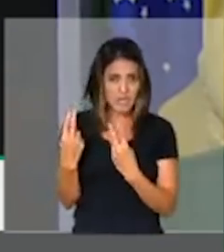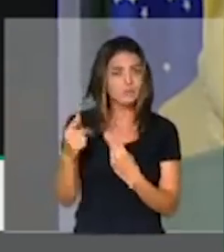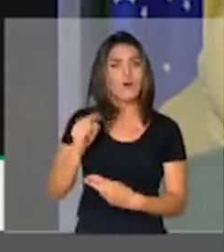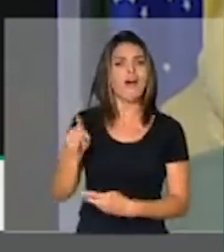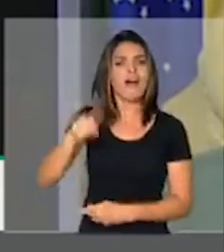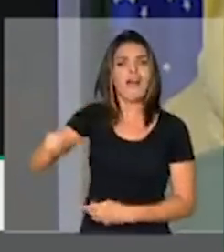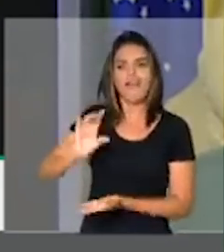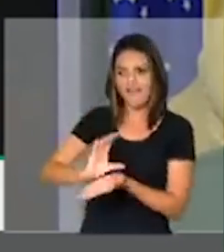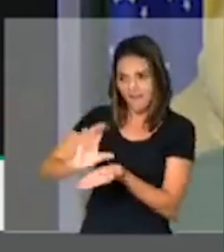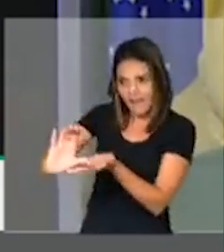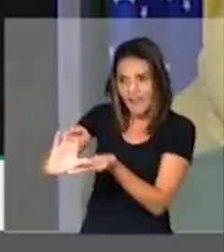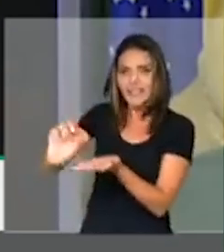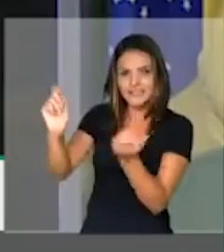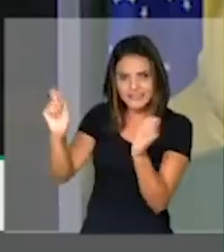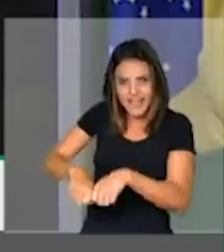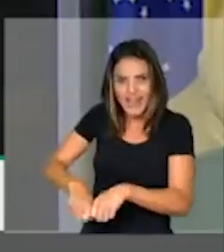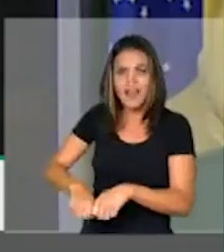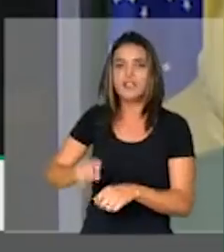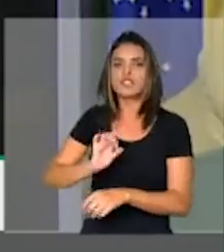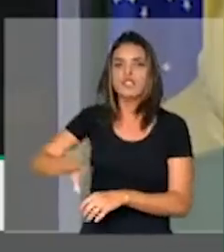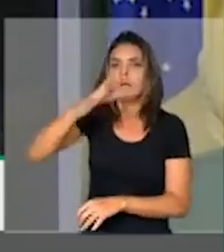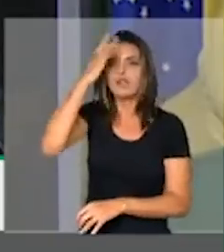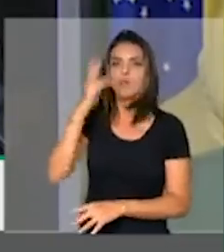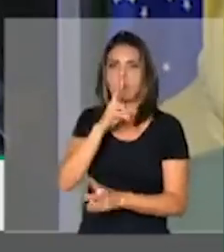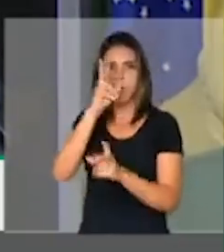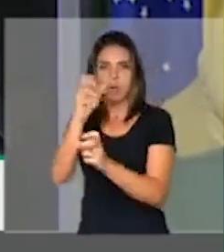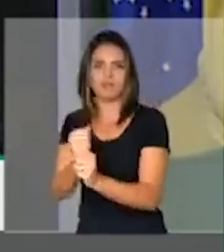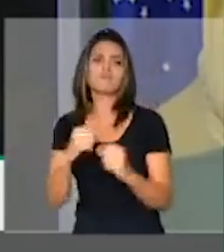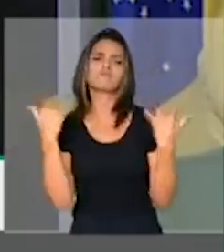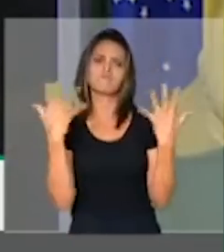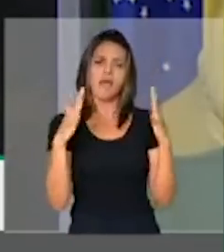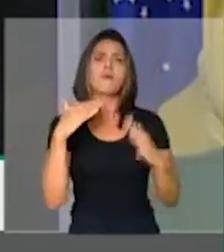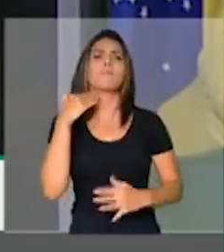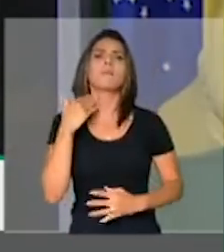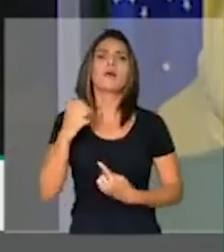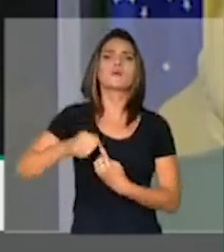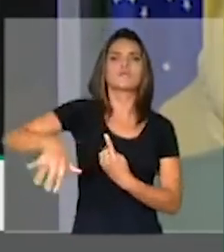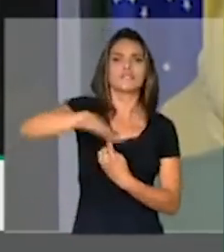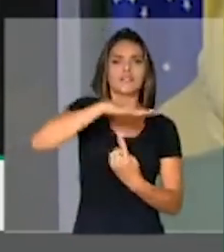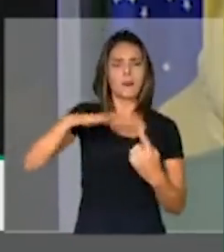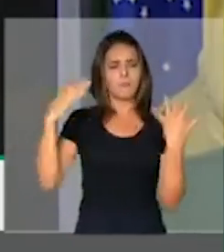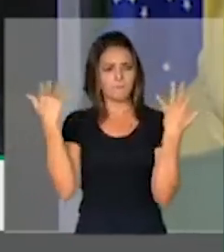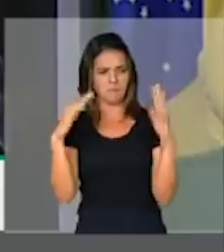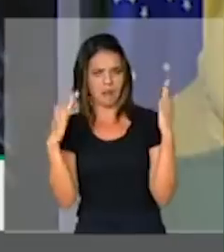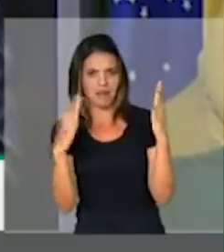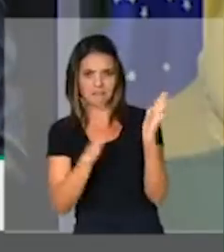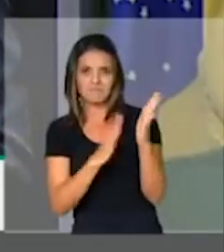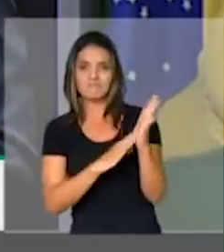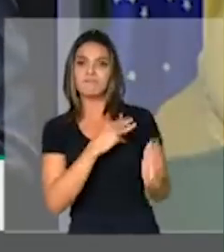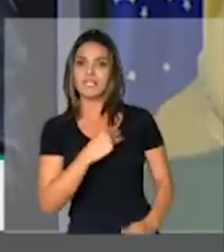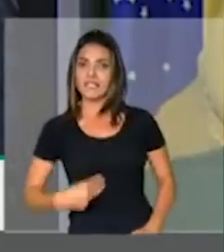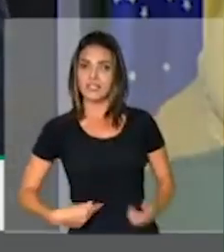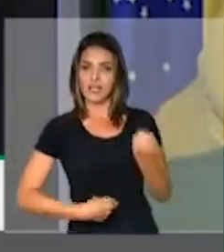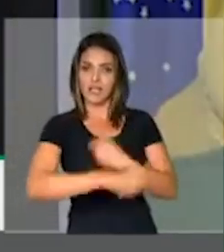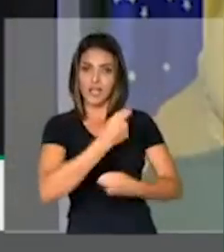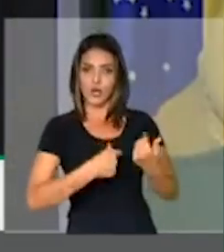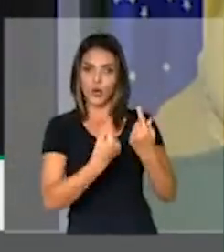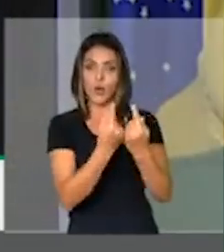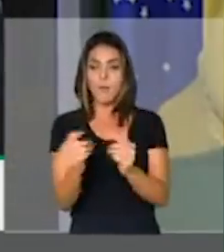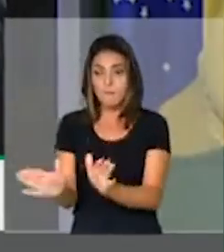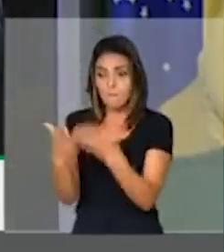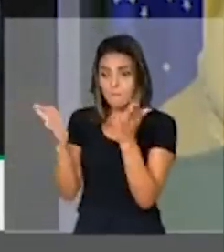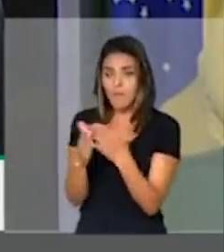vontade daqueles que estão no poder. Parabéns ao Banco Central, parabéns ao Ministro da Economia por apoiar essa pauta. O mais pobre tem direito